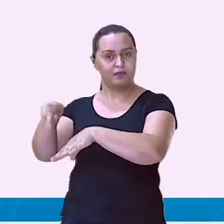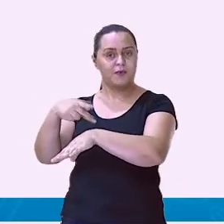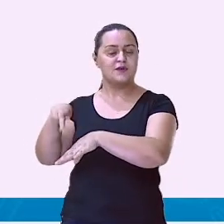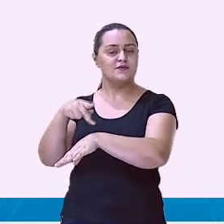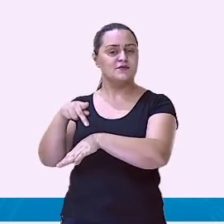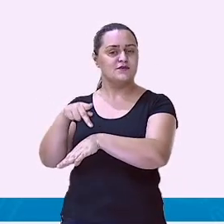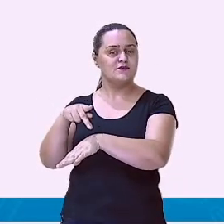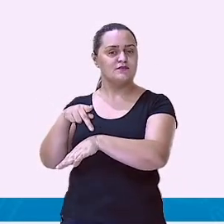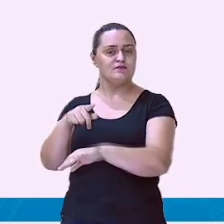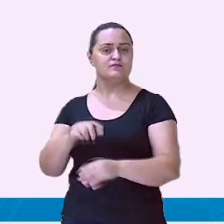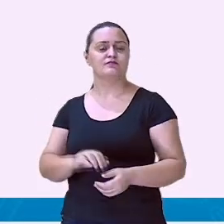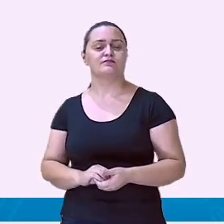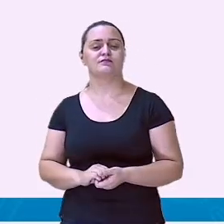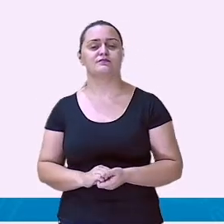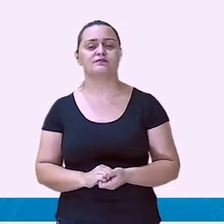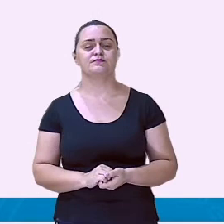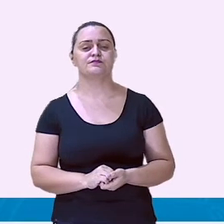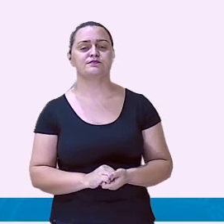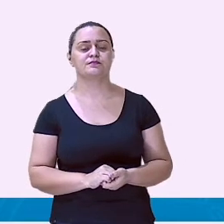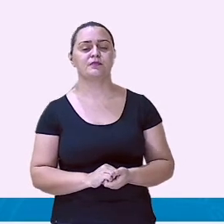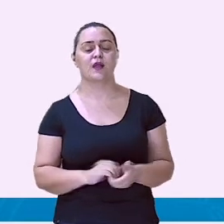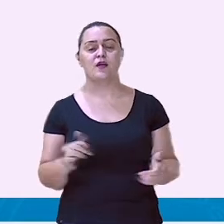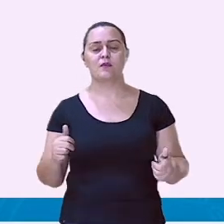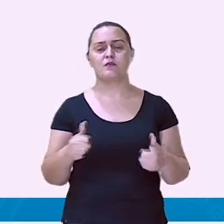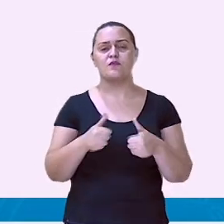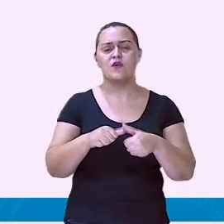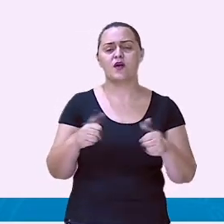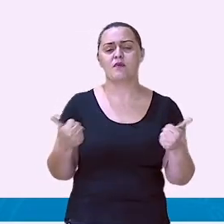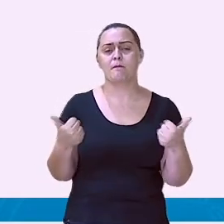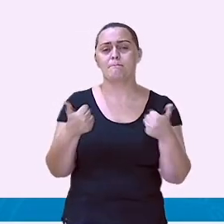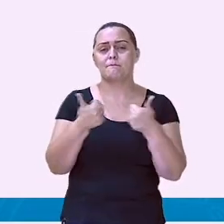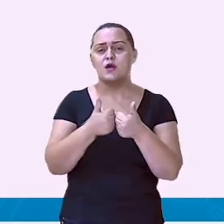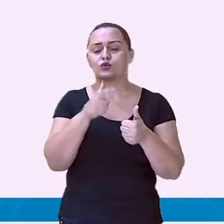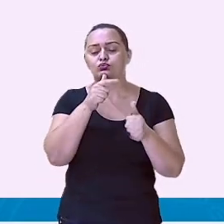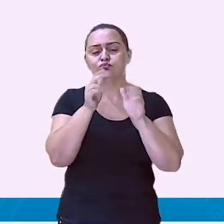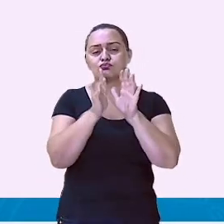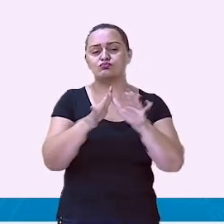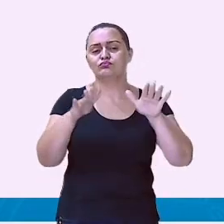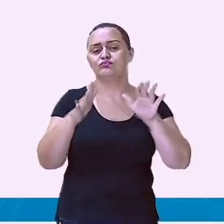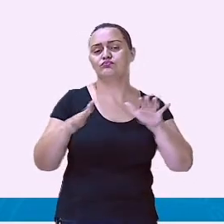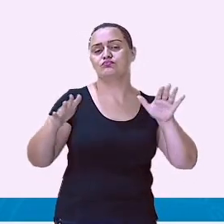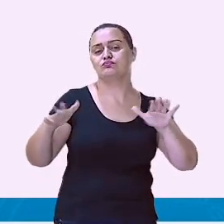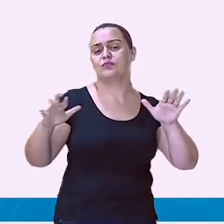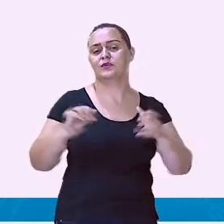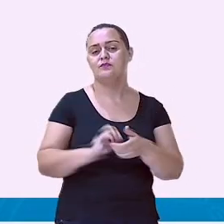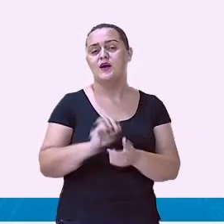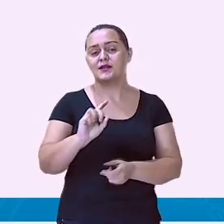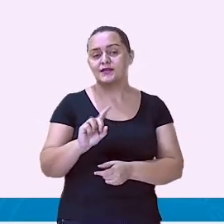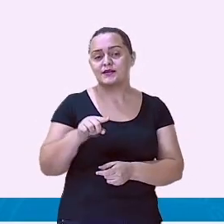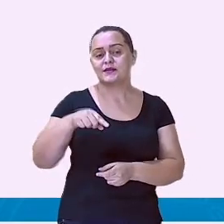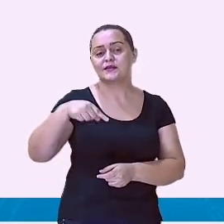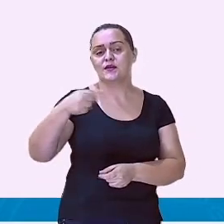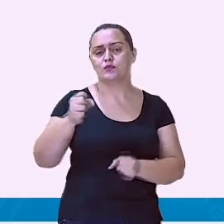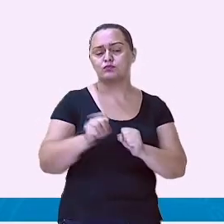colonial se concentrava no litoral. A partir do século XVII, a expansão da